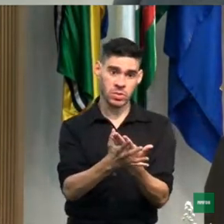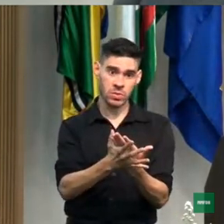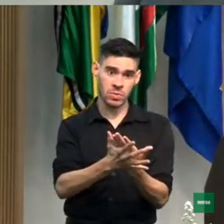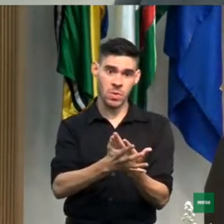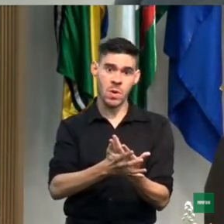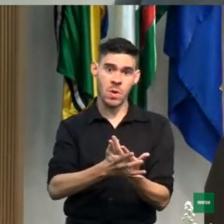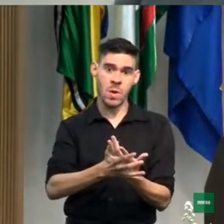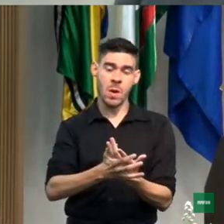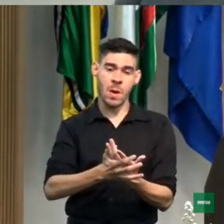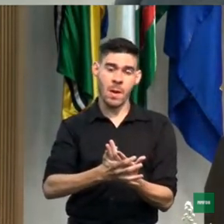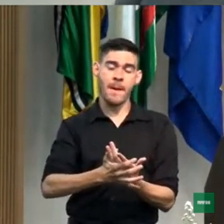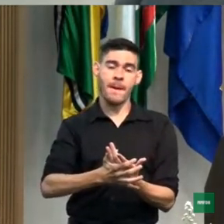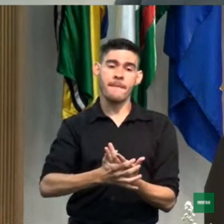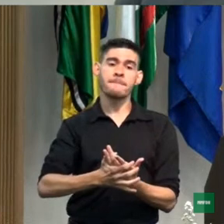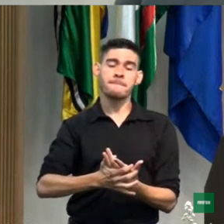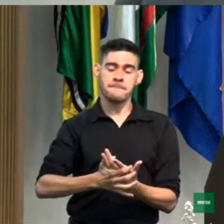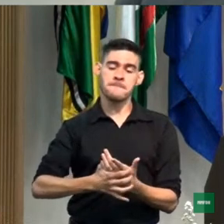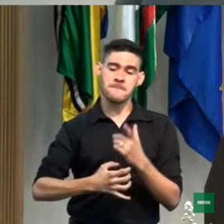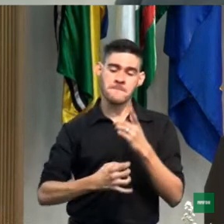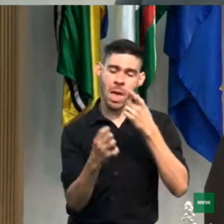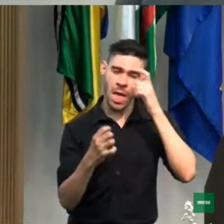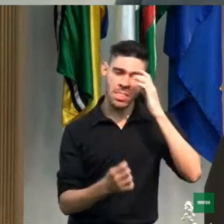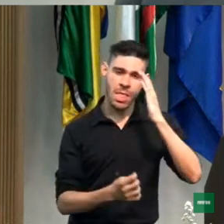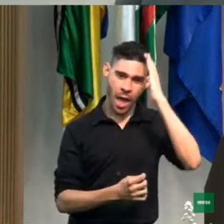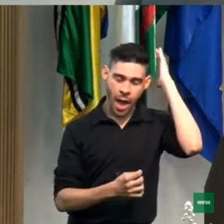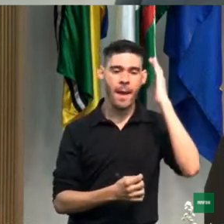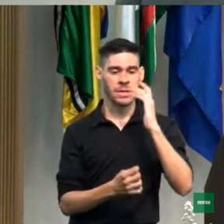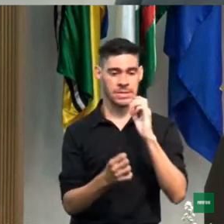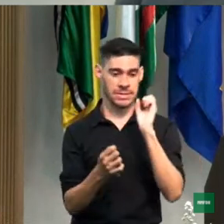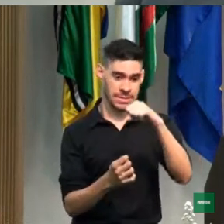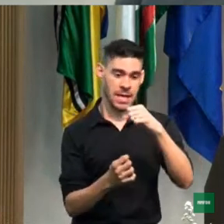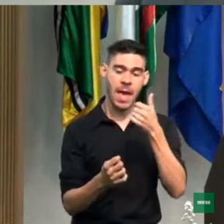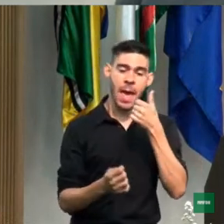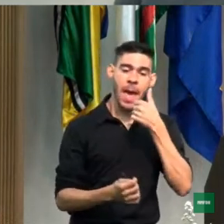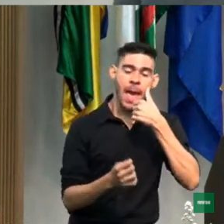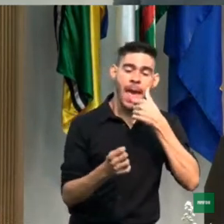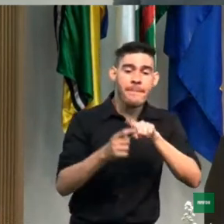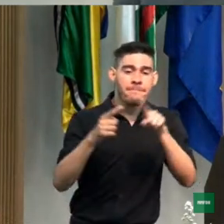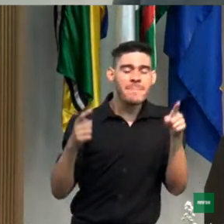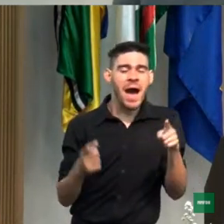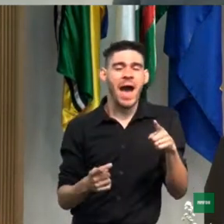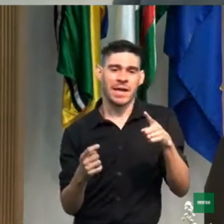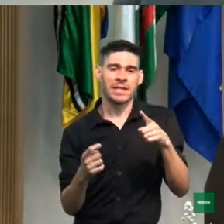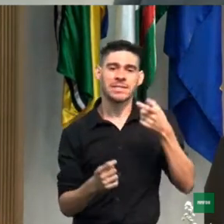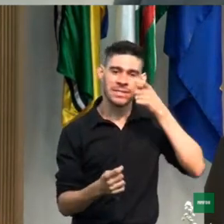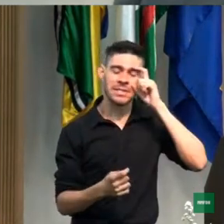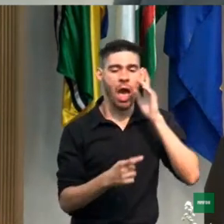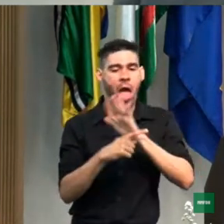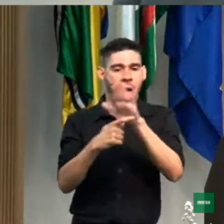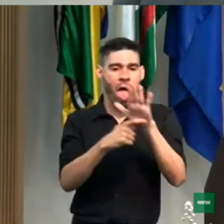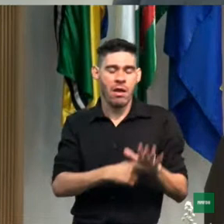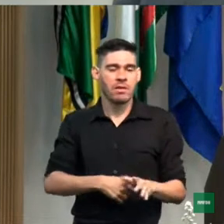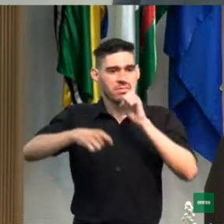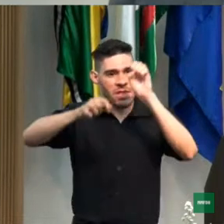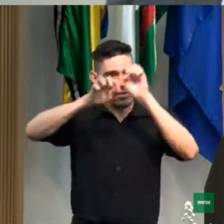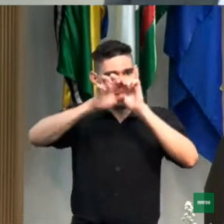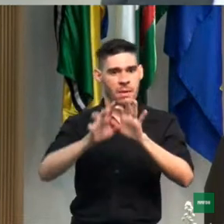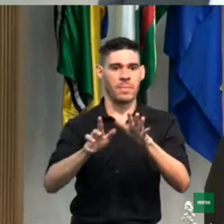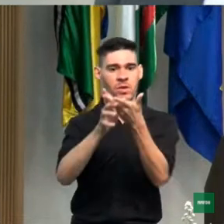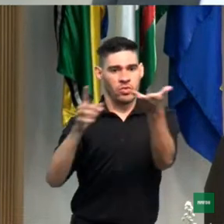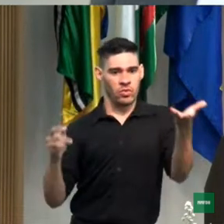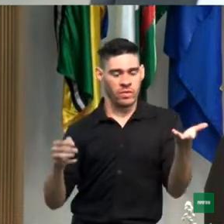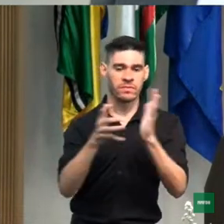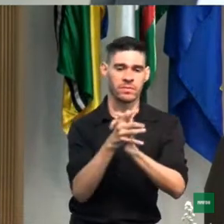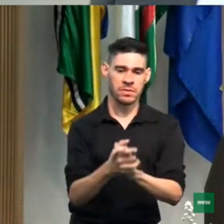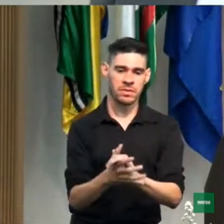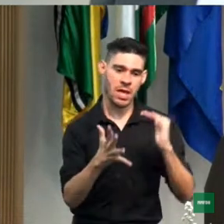lá, mas é a mamãe Damares que está aqui para abraçar vocês. Que Deus abençoe todos vocês, que Deus abençoe a secretaria, que